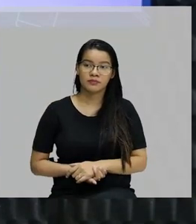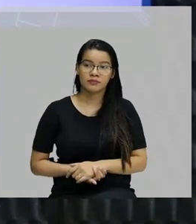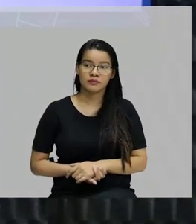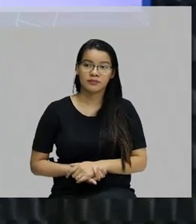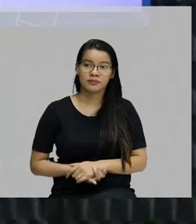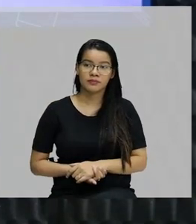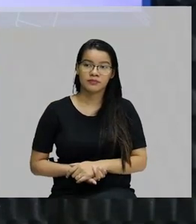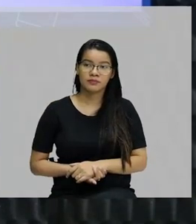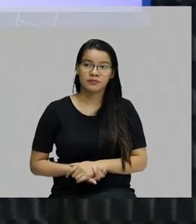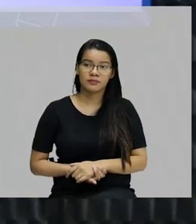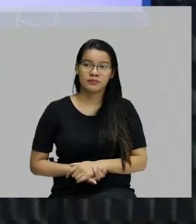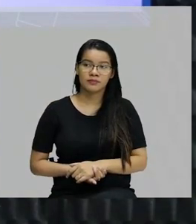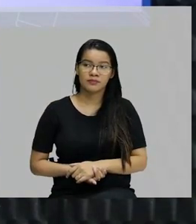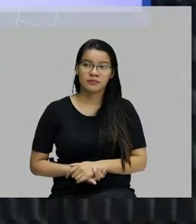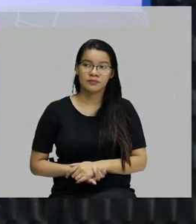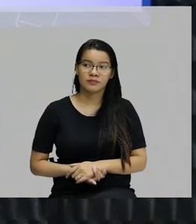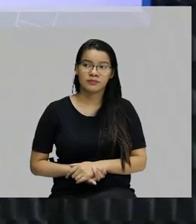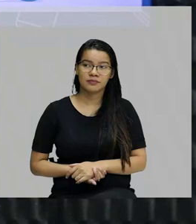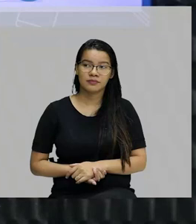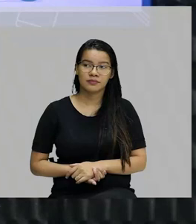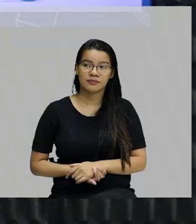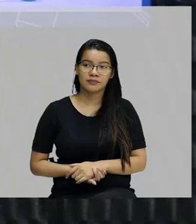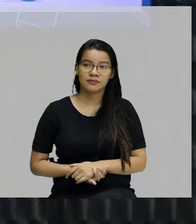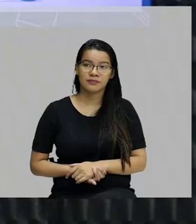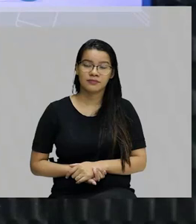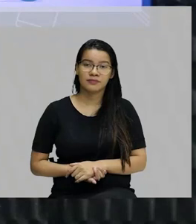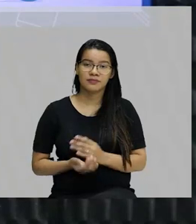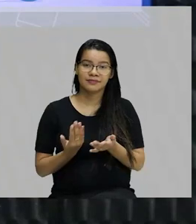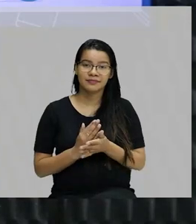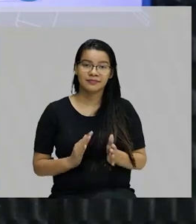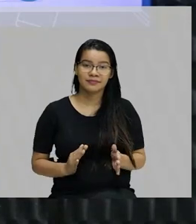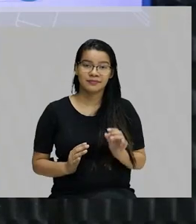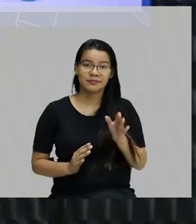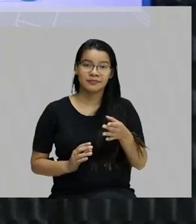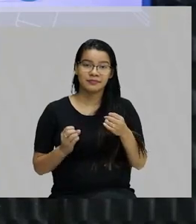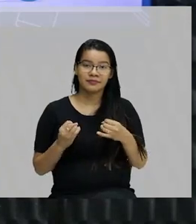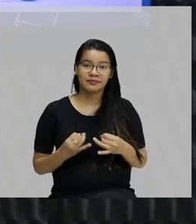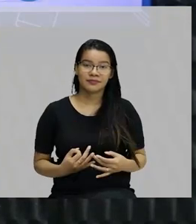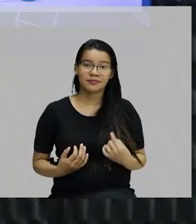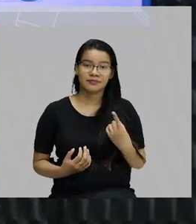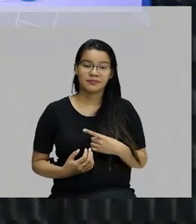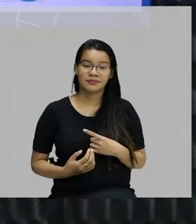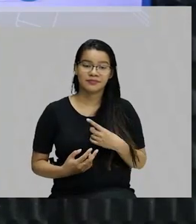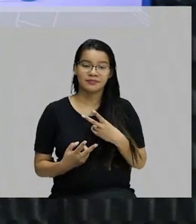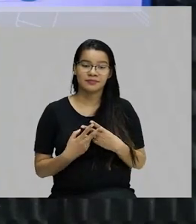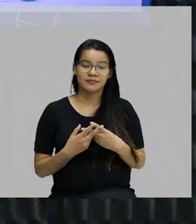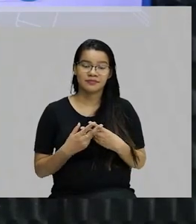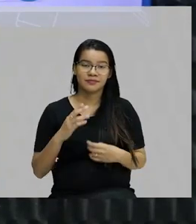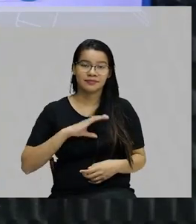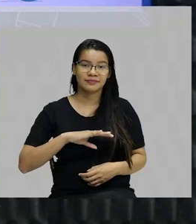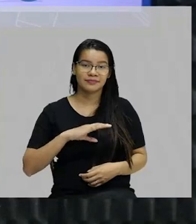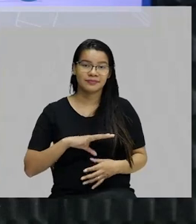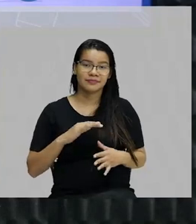exclamação também quando eu quero chamar mais a atenção e porim o que eu falei para vocês o nosso português nas redes eu tenho